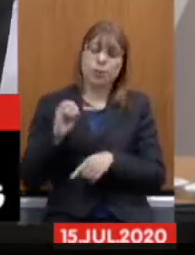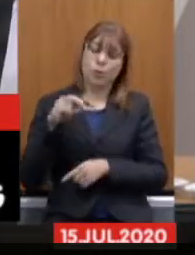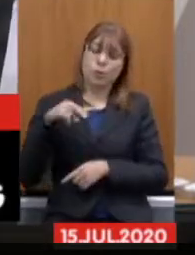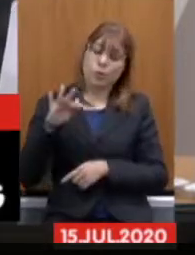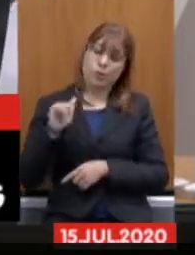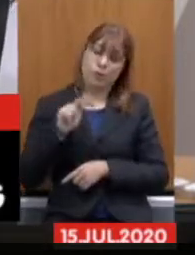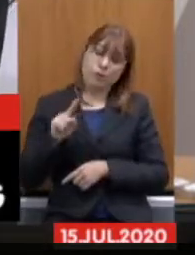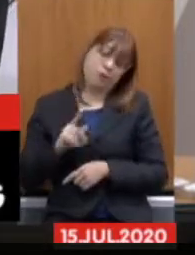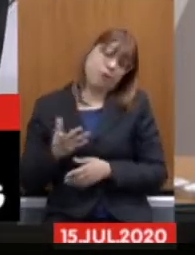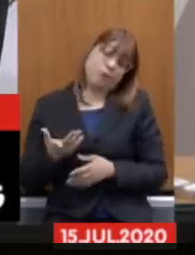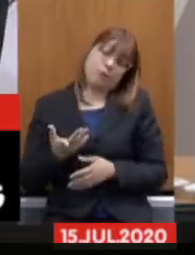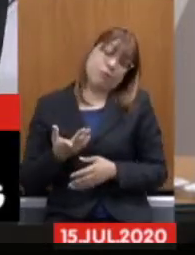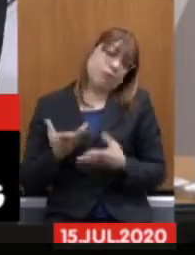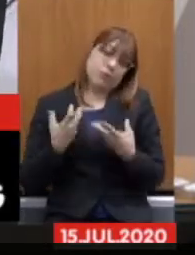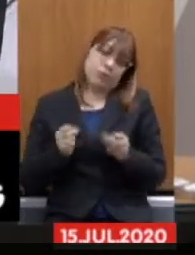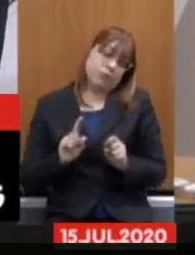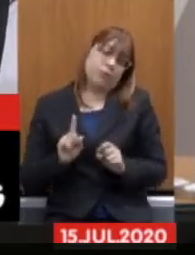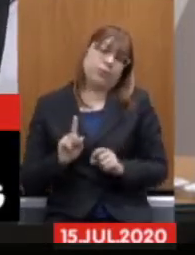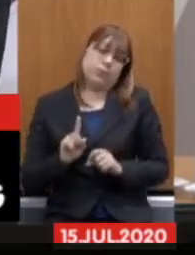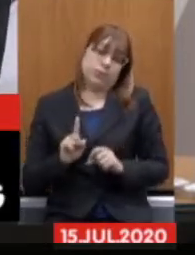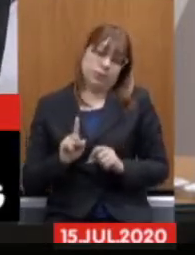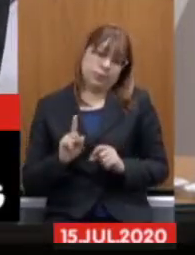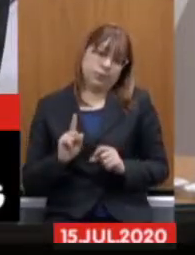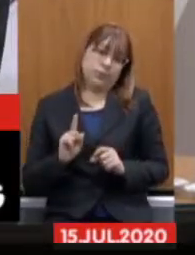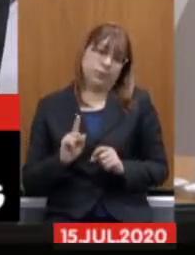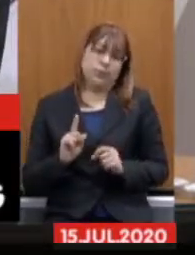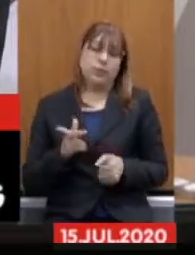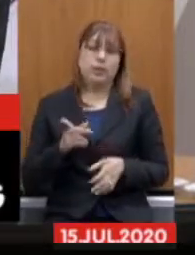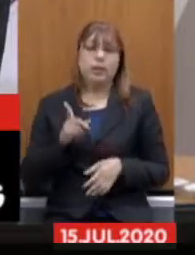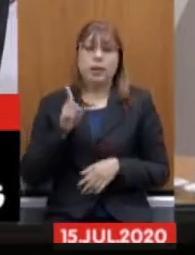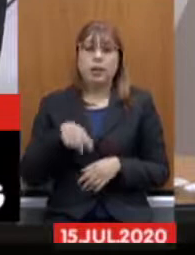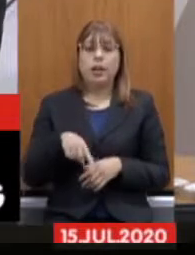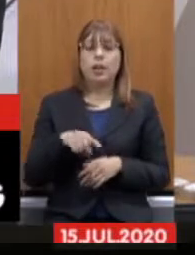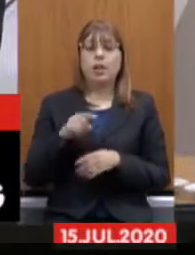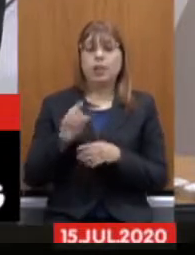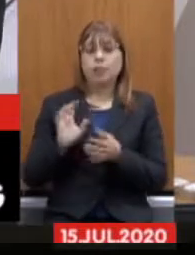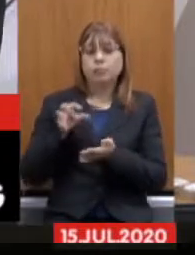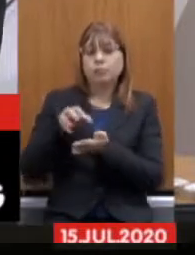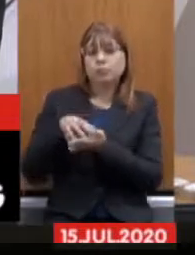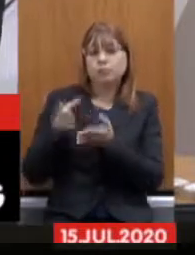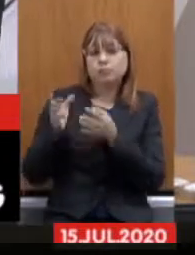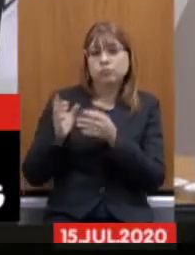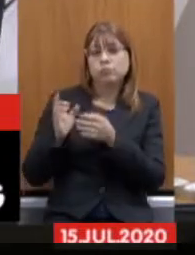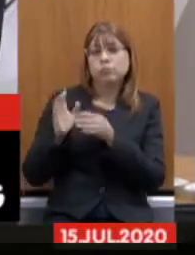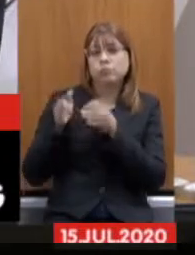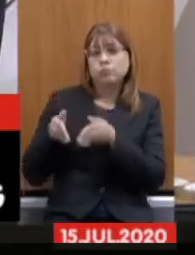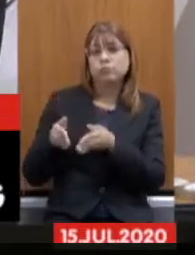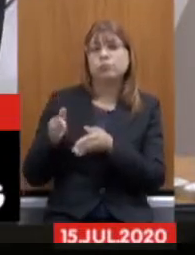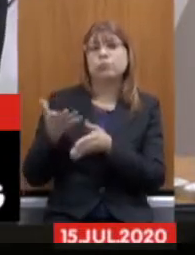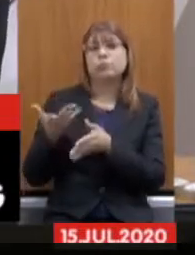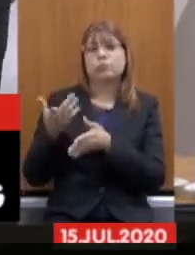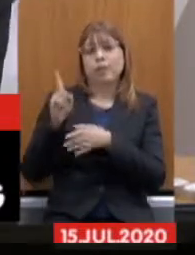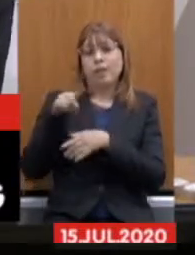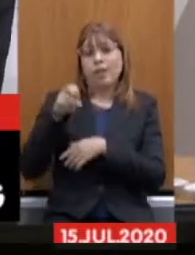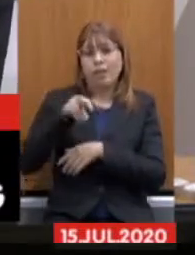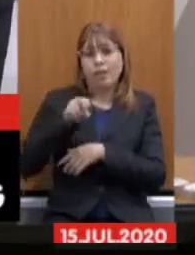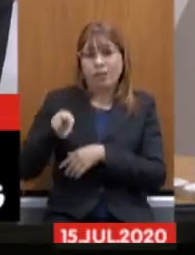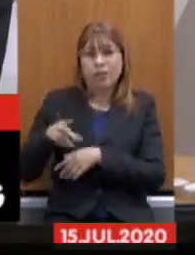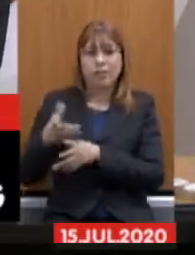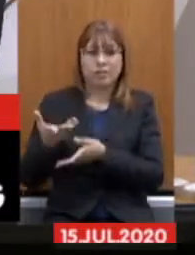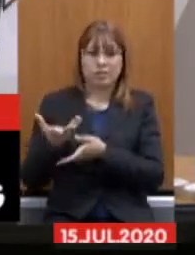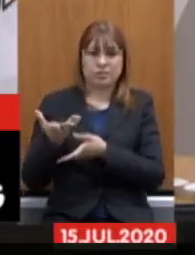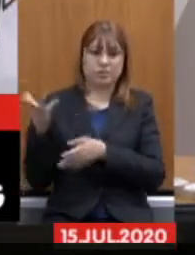autorizado uma prorrogação do benefício fiscal da setor de agrotóxicos na ordem que vai que essa prorrogação bastava apenas